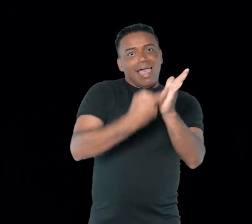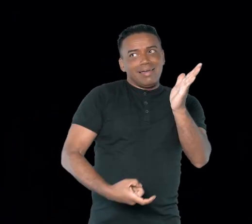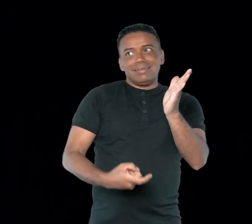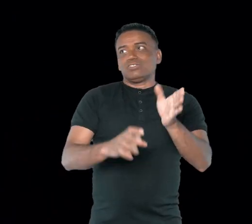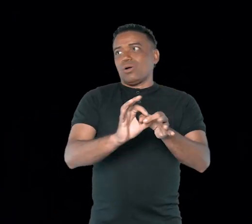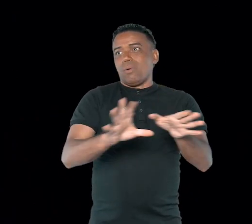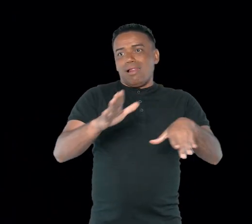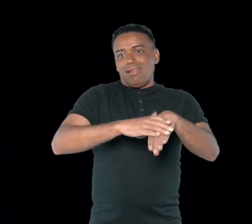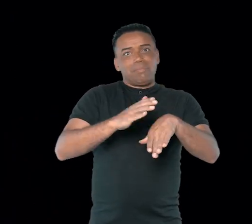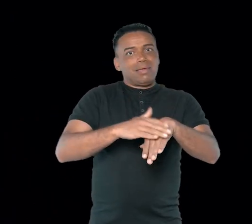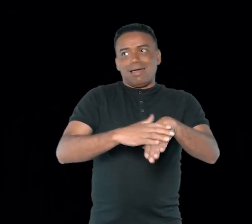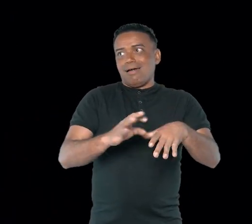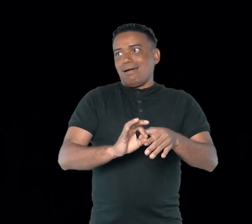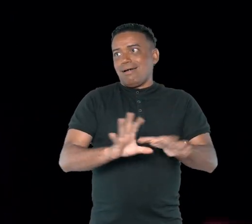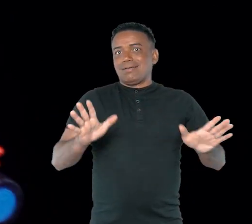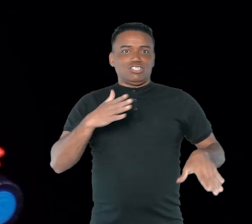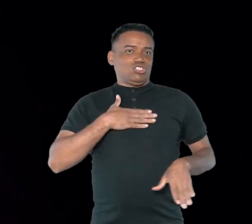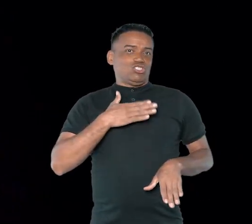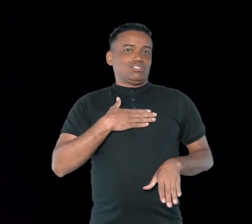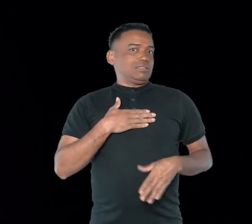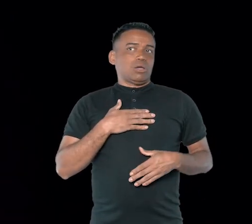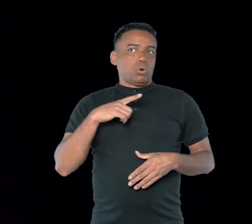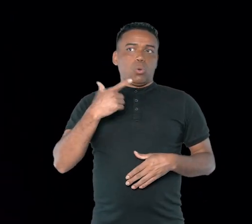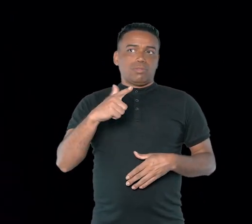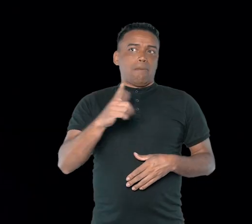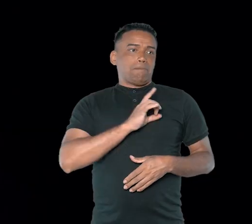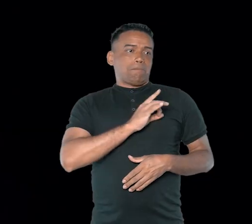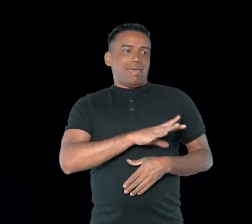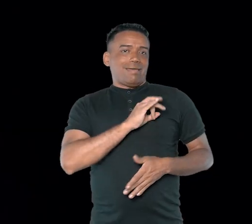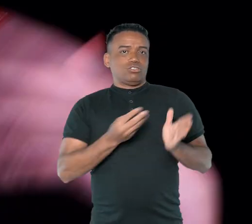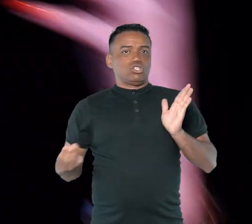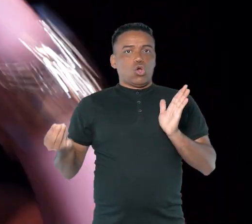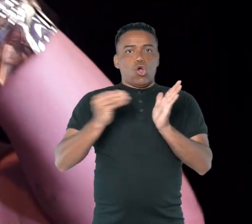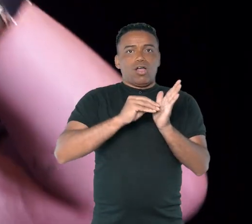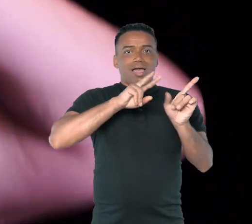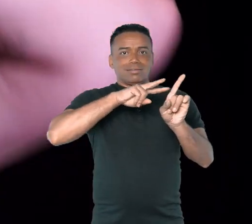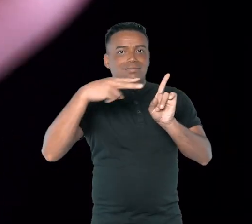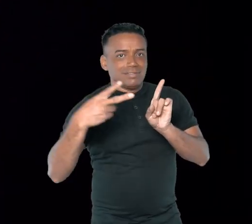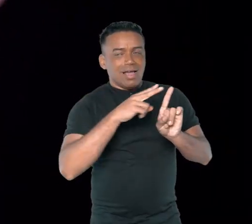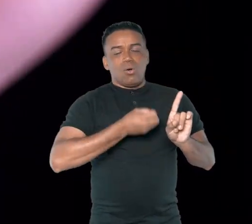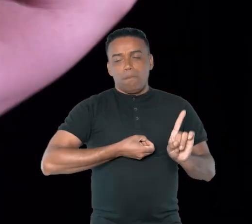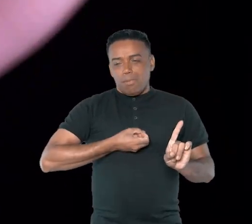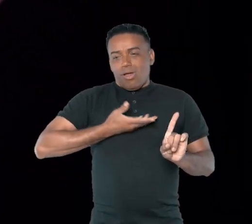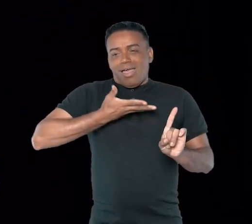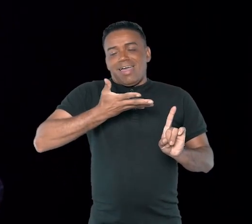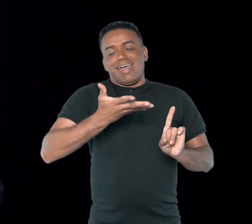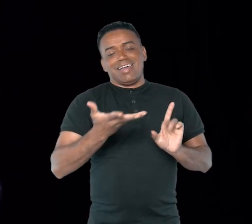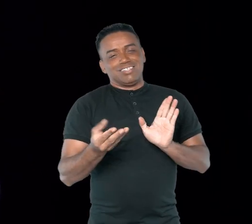essa liberdade, assim, uma certa autoralidade, onde eu não tenho mais medo de colocar esse olhar, que é um